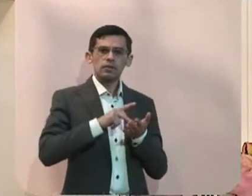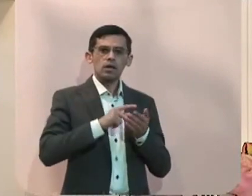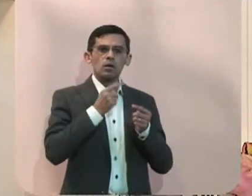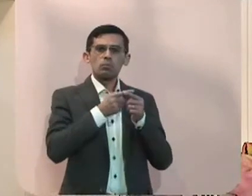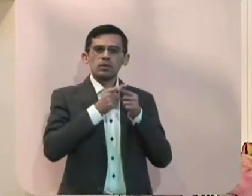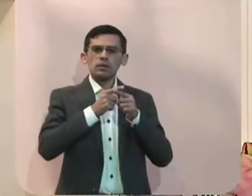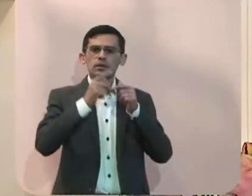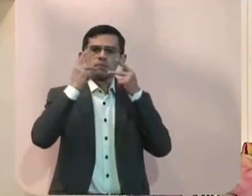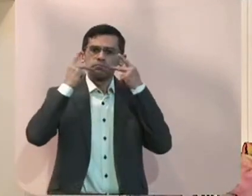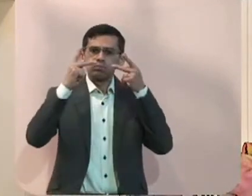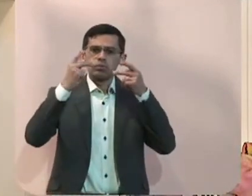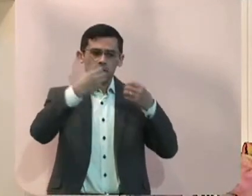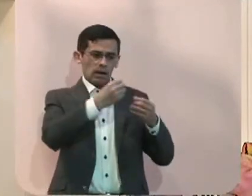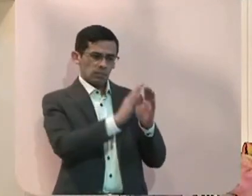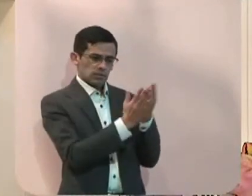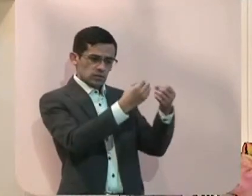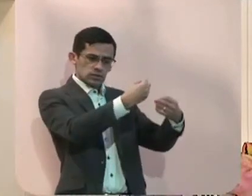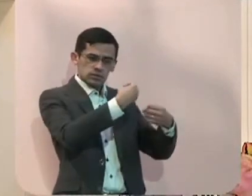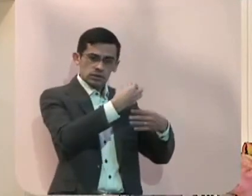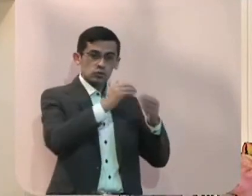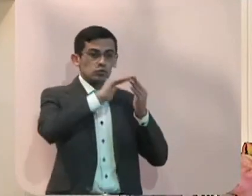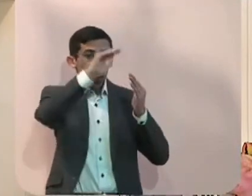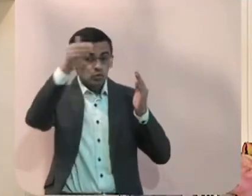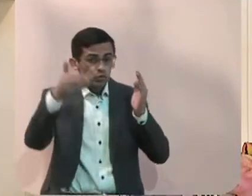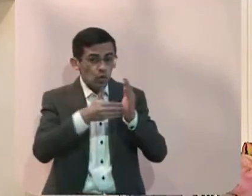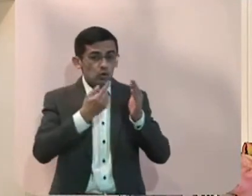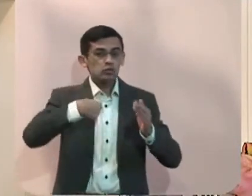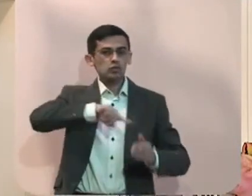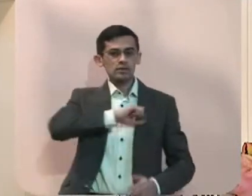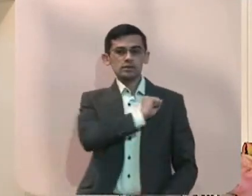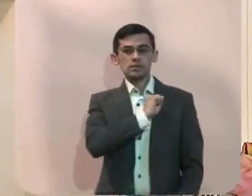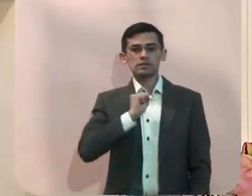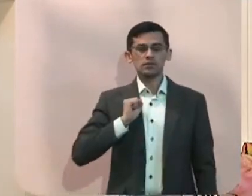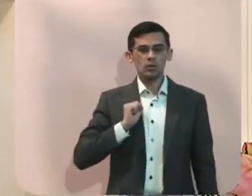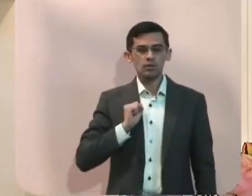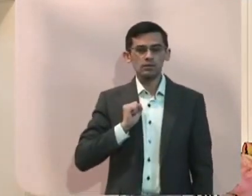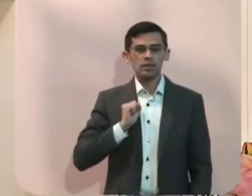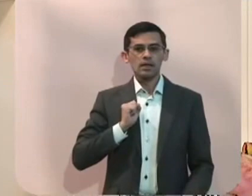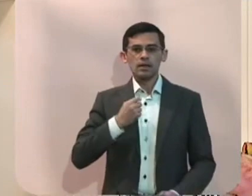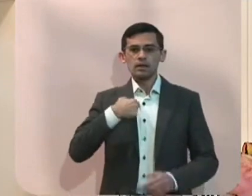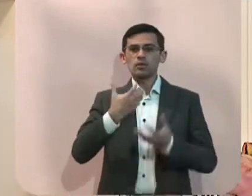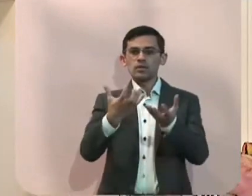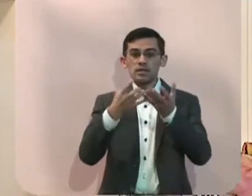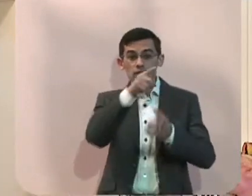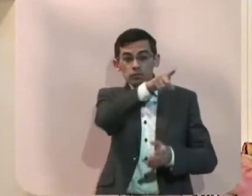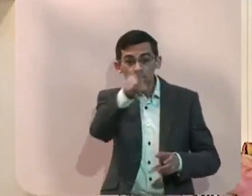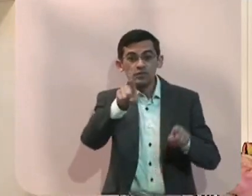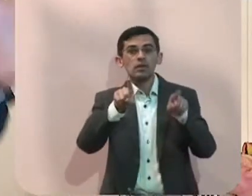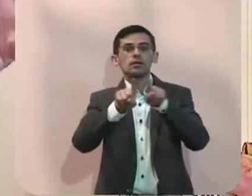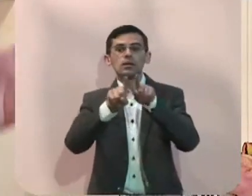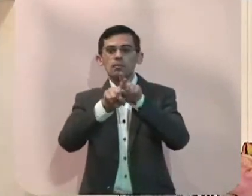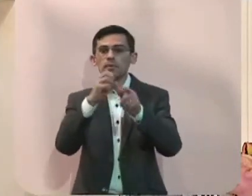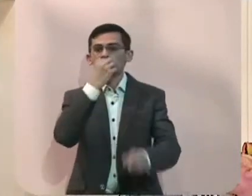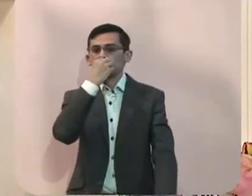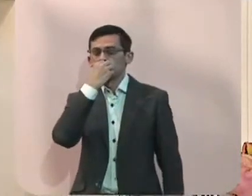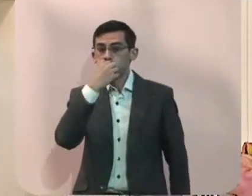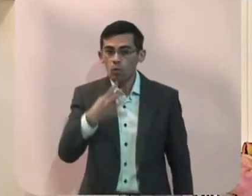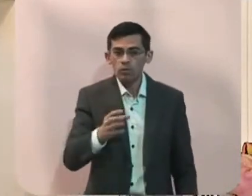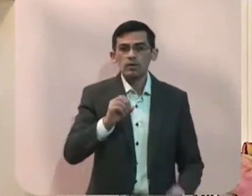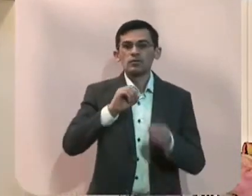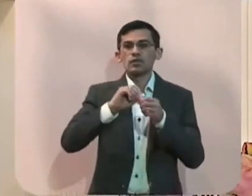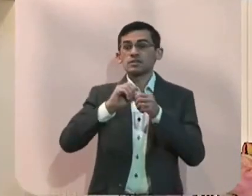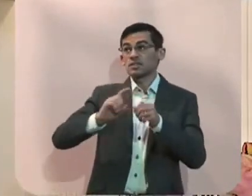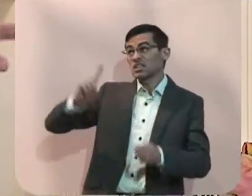a palavra de Deus nos ensina que todos nós somos sacerdotes. Eu queria que você fosse gente boa, fazendo o